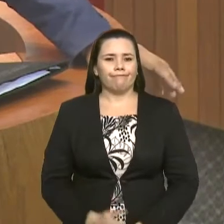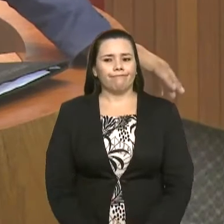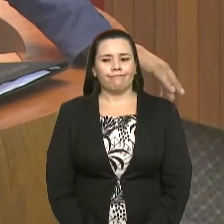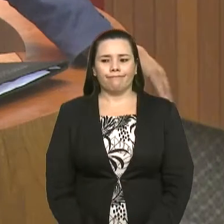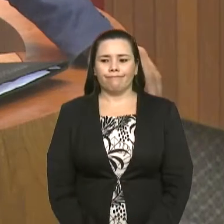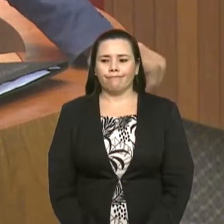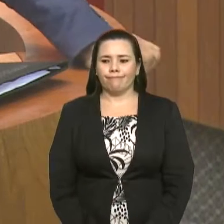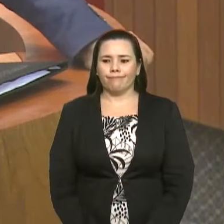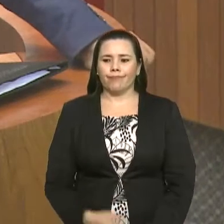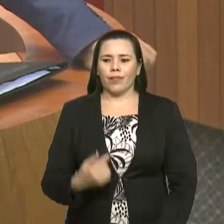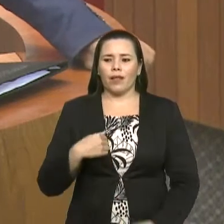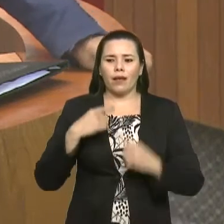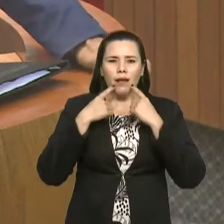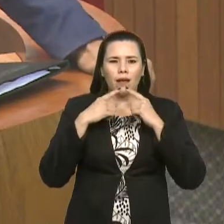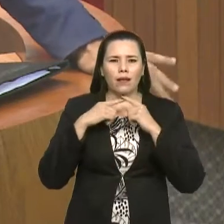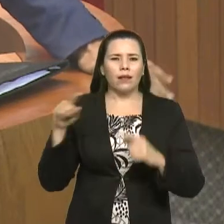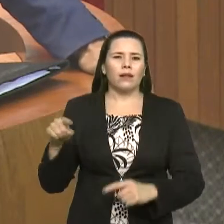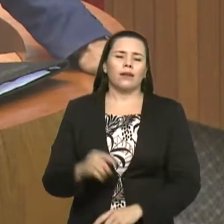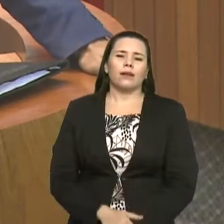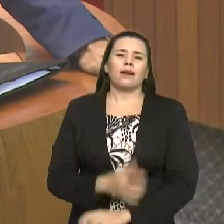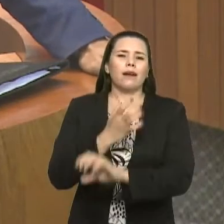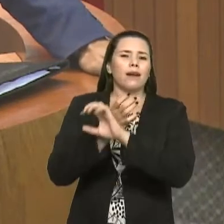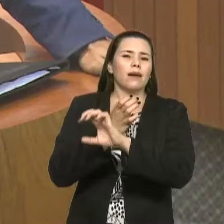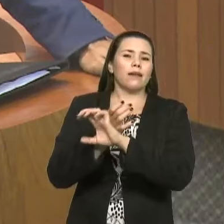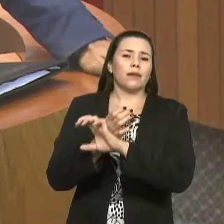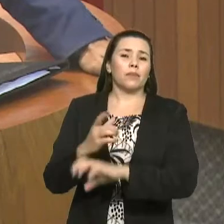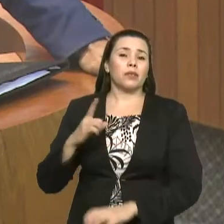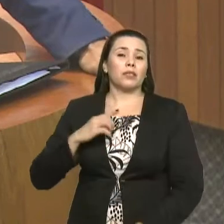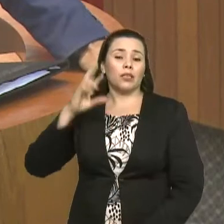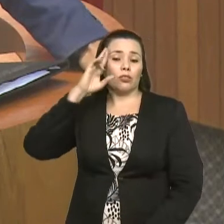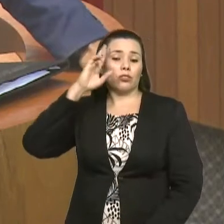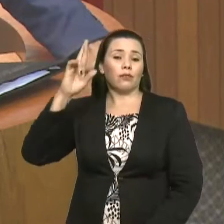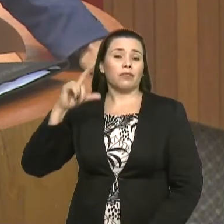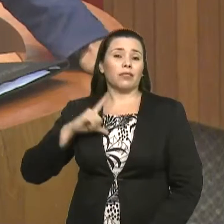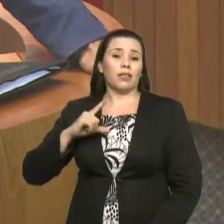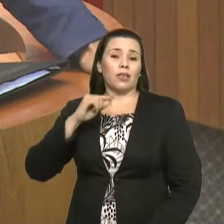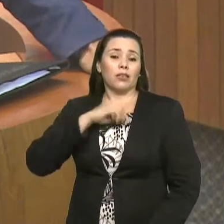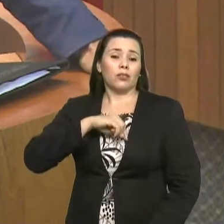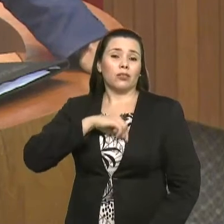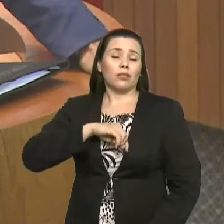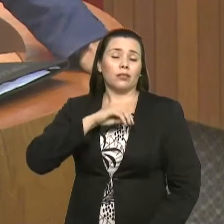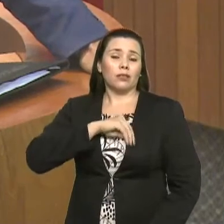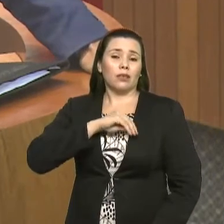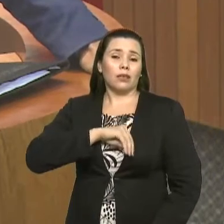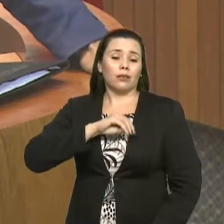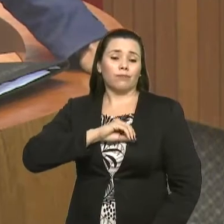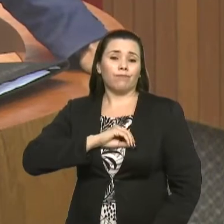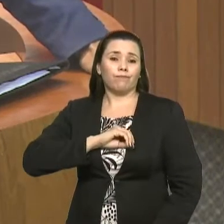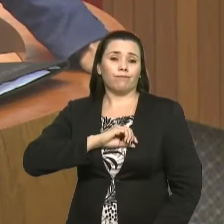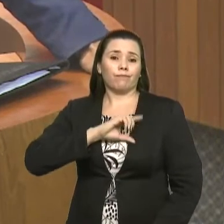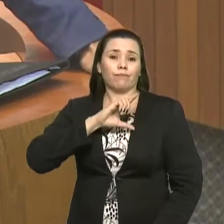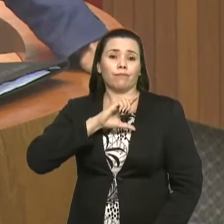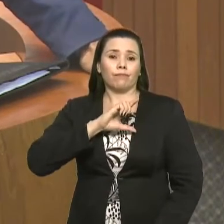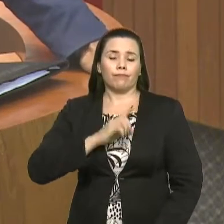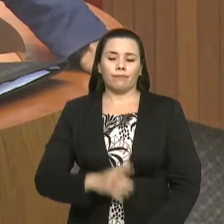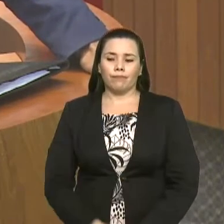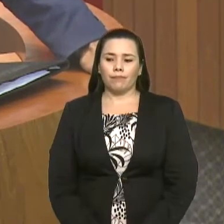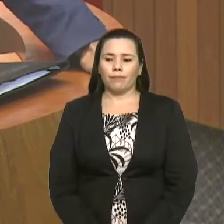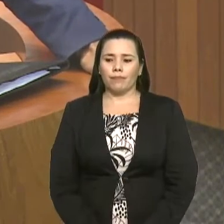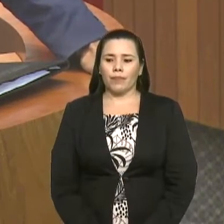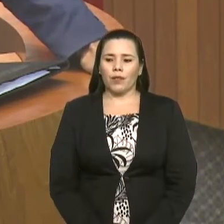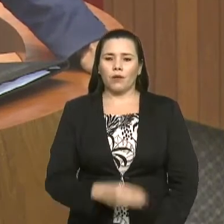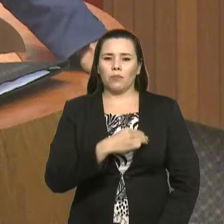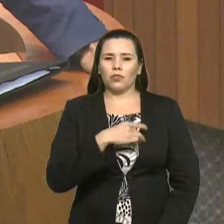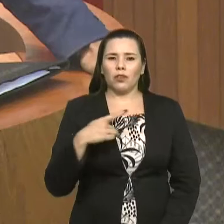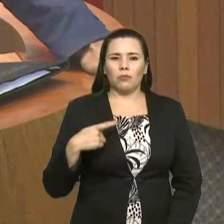Denunciamos aqui o subsalário da Caema, galera. Denunciamos, batemos em cima. Ministério Público vai e arquiva. Cheio de